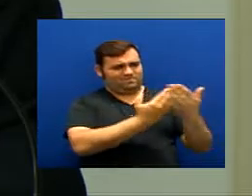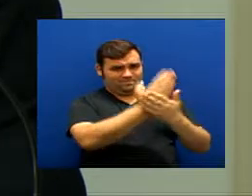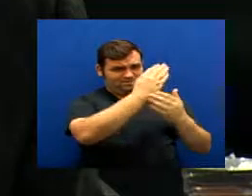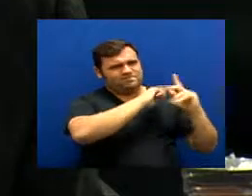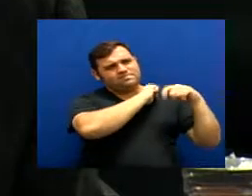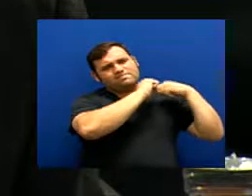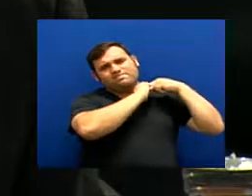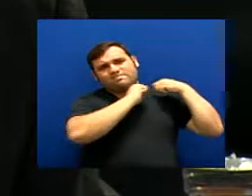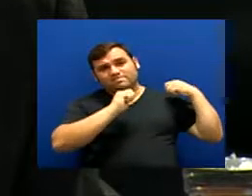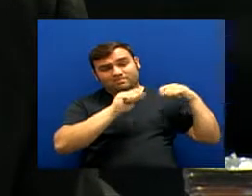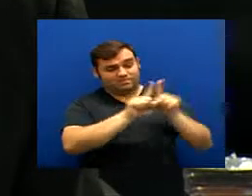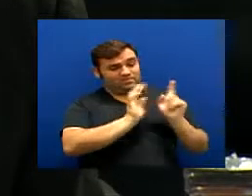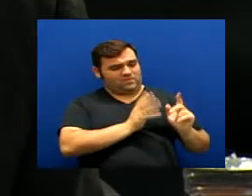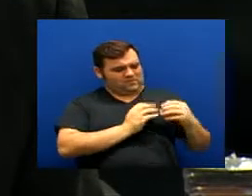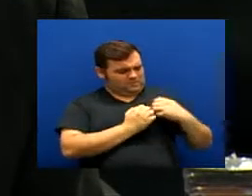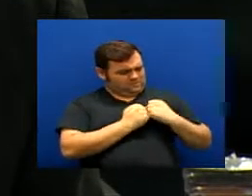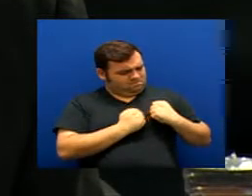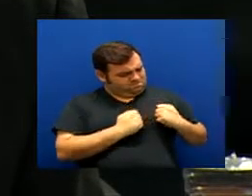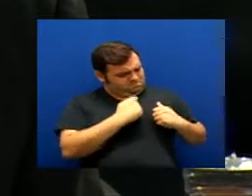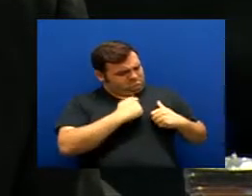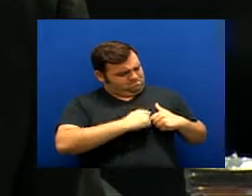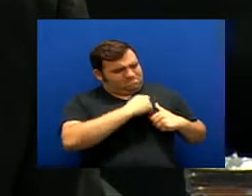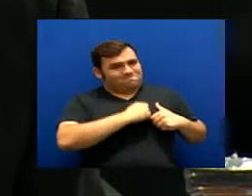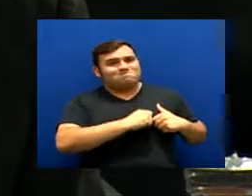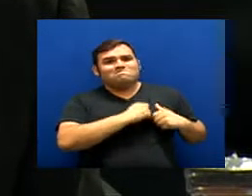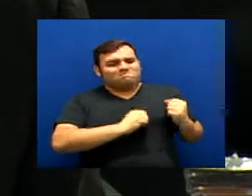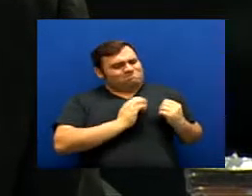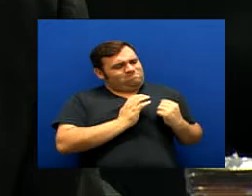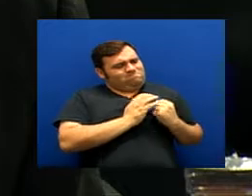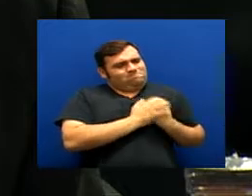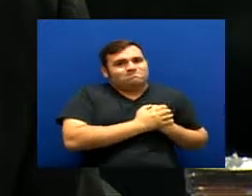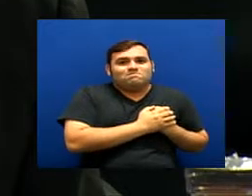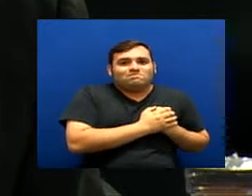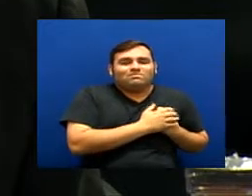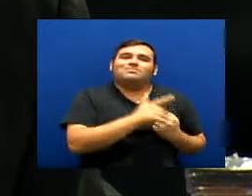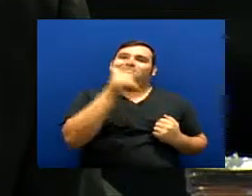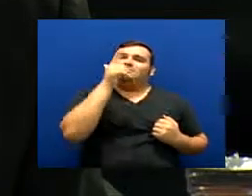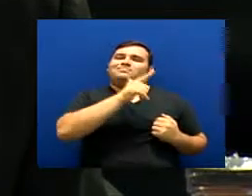ler 3 versos da palavra de Deus para nós nesta noite,